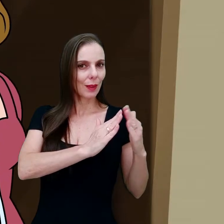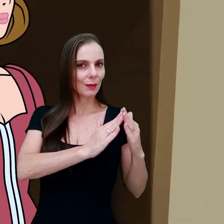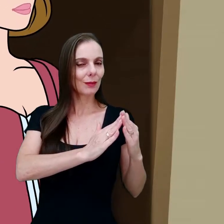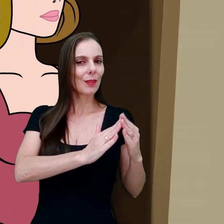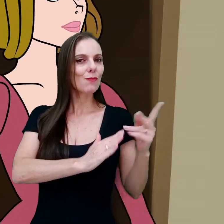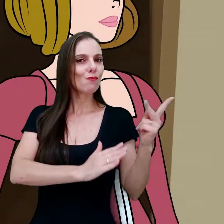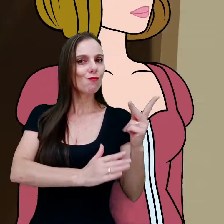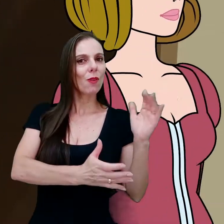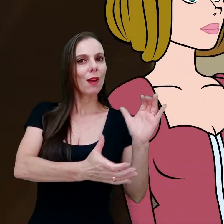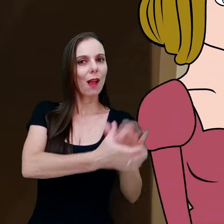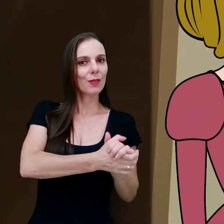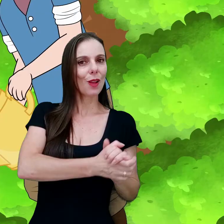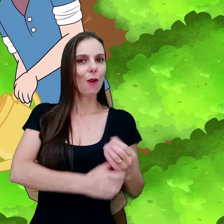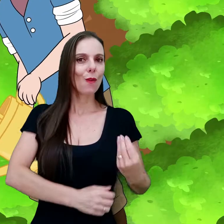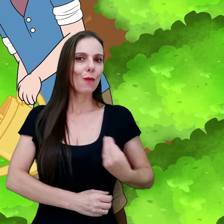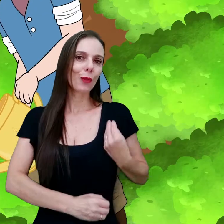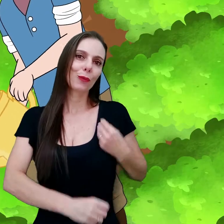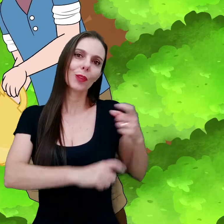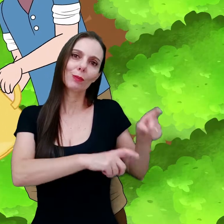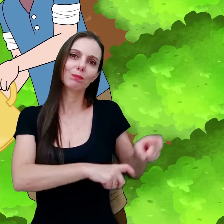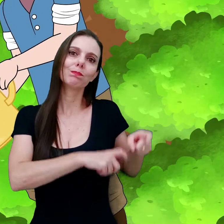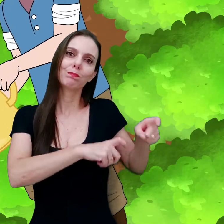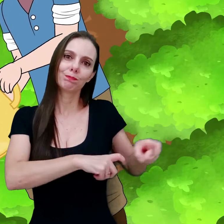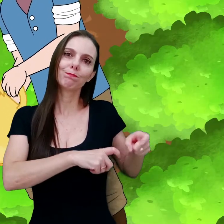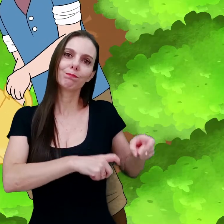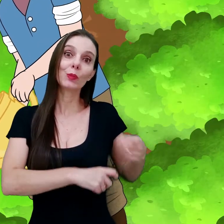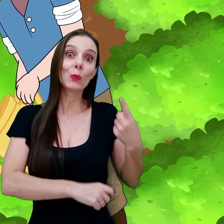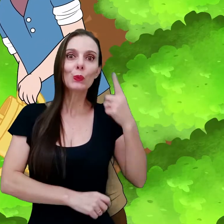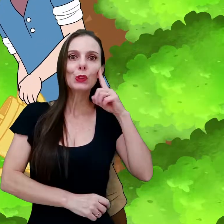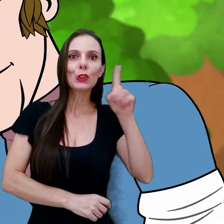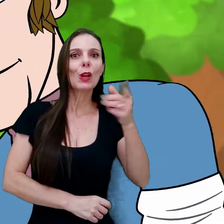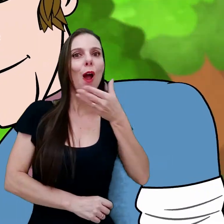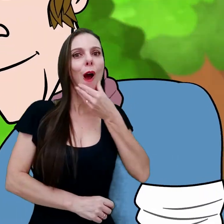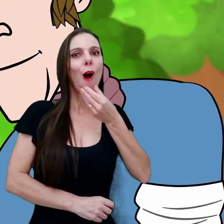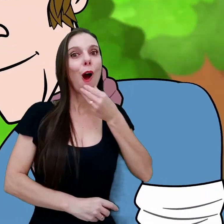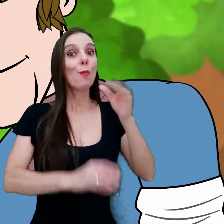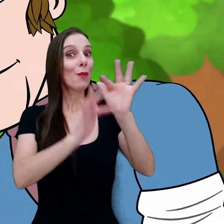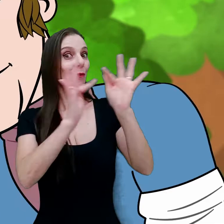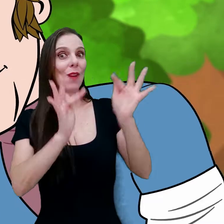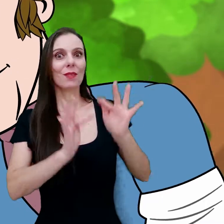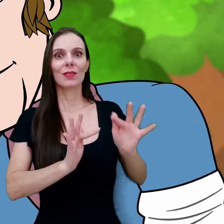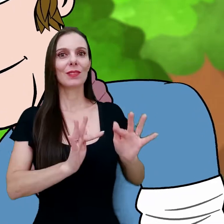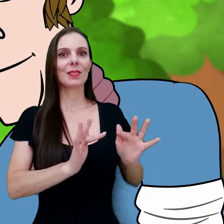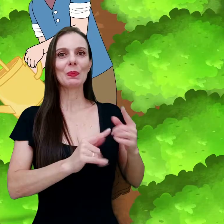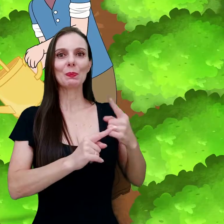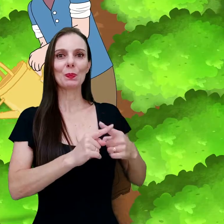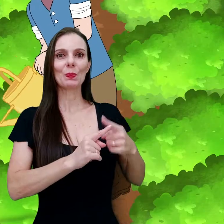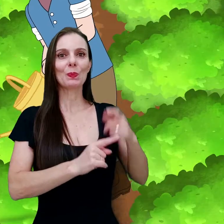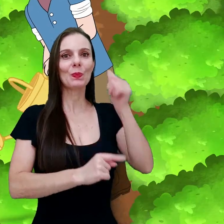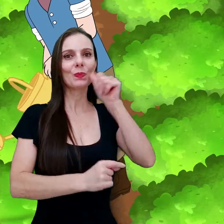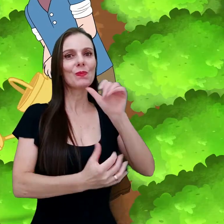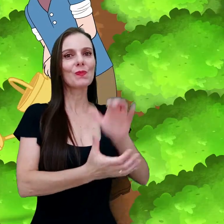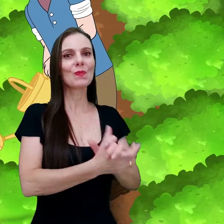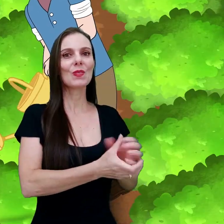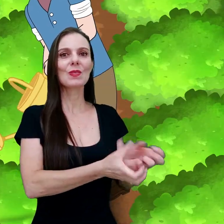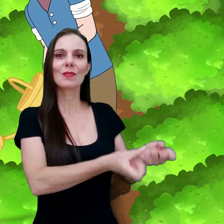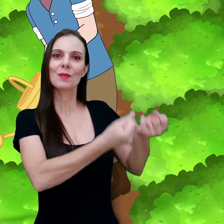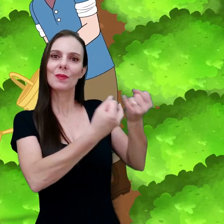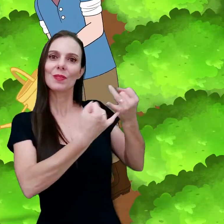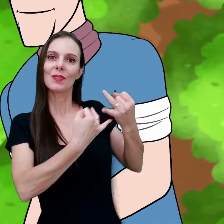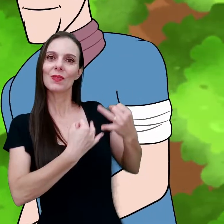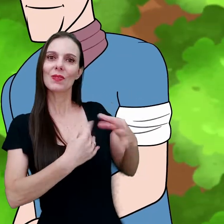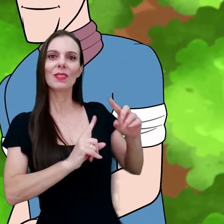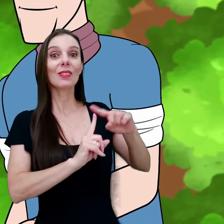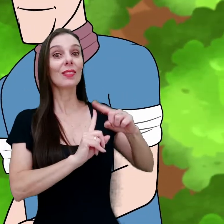morava um casal que vivia da agricultura. Um dia, o homem ficou surpreso com as novidades da sua esposa.